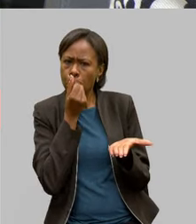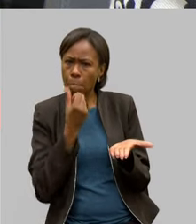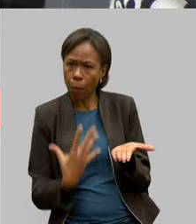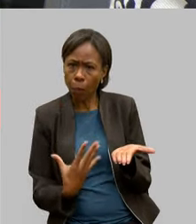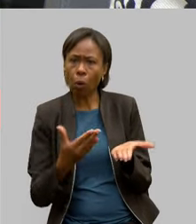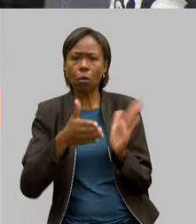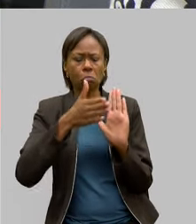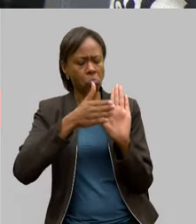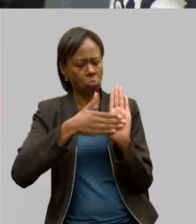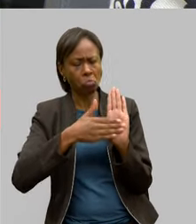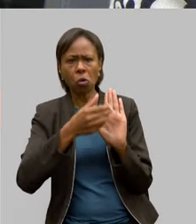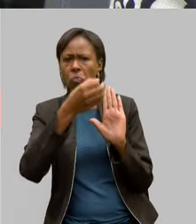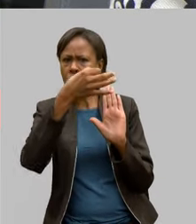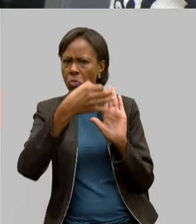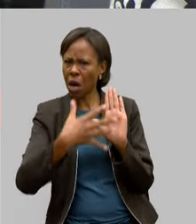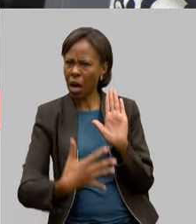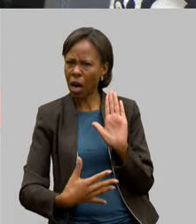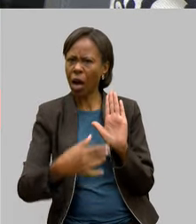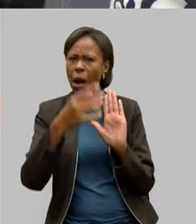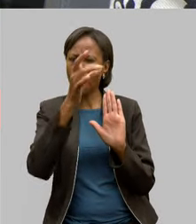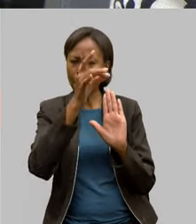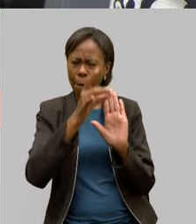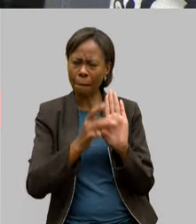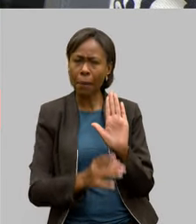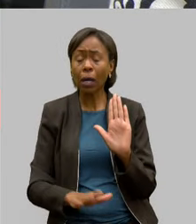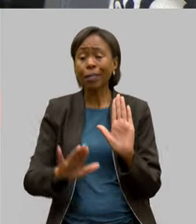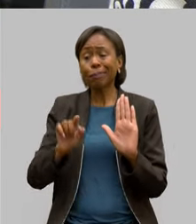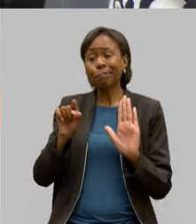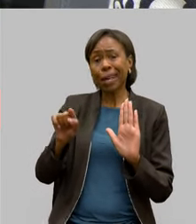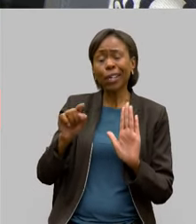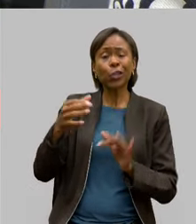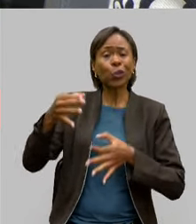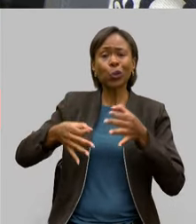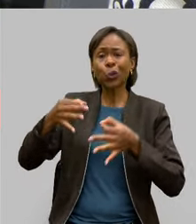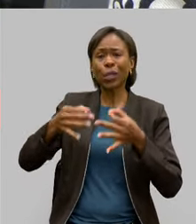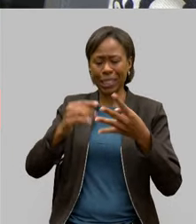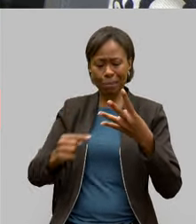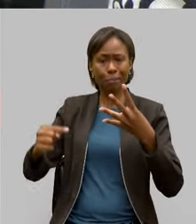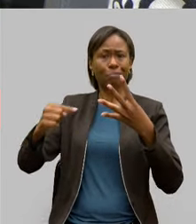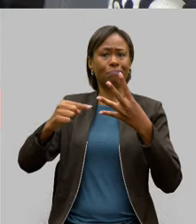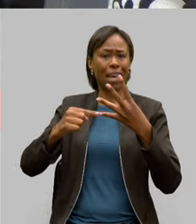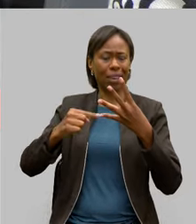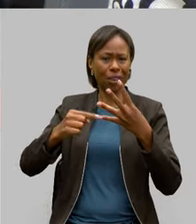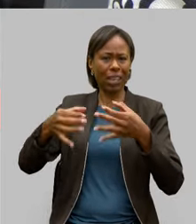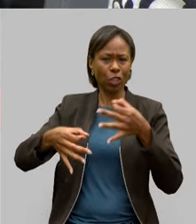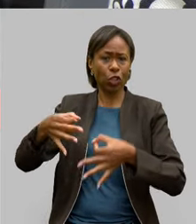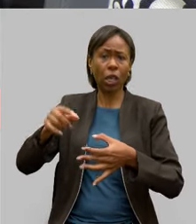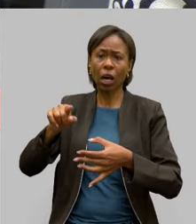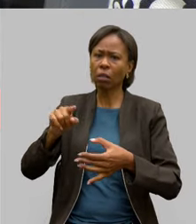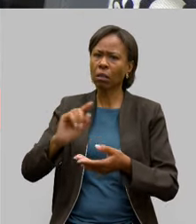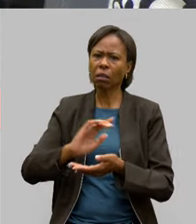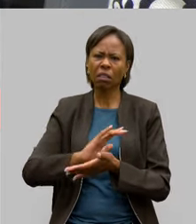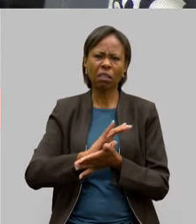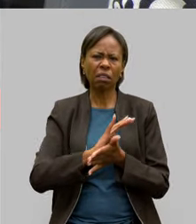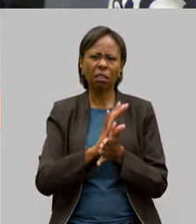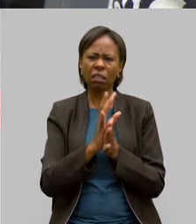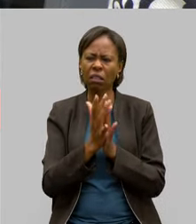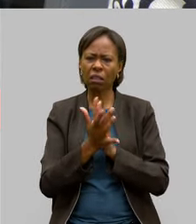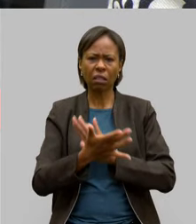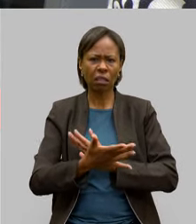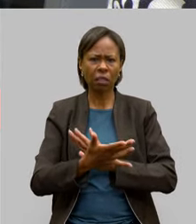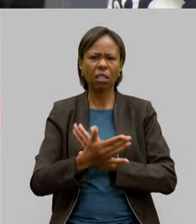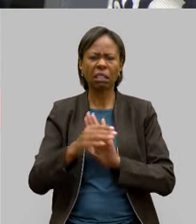infelizmente as razões decid do juiz de primeiro Graal foram extremamente preconceituosa extremamente